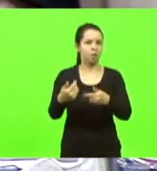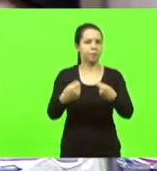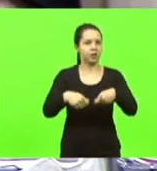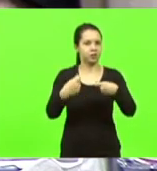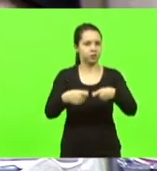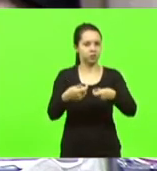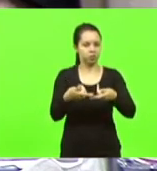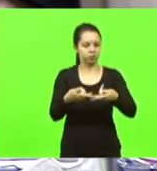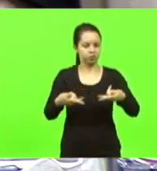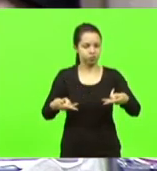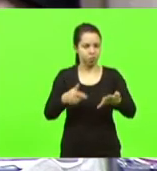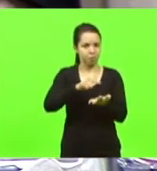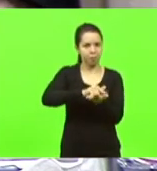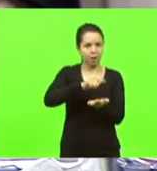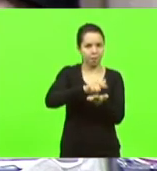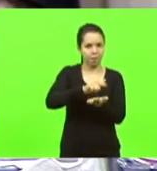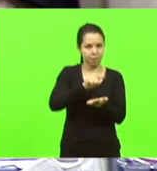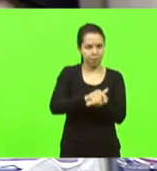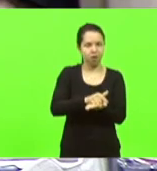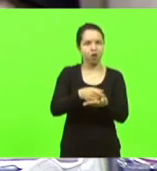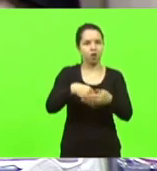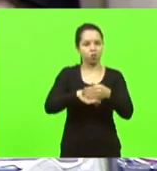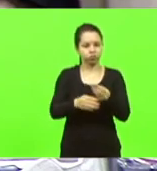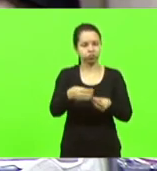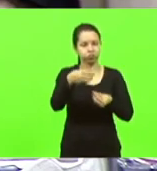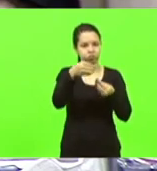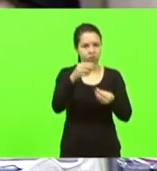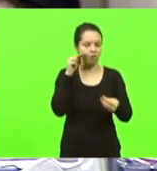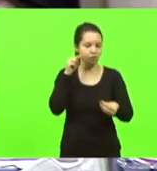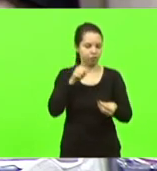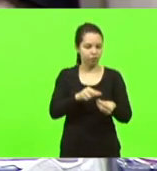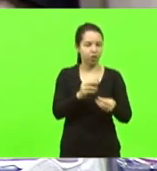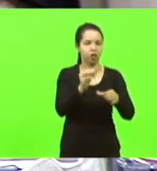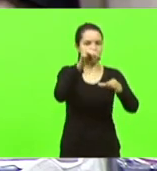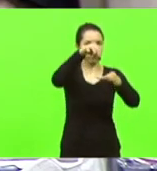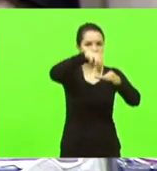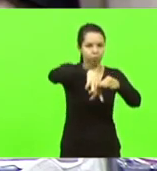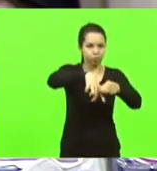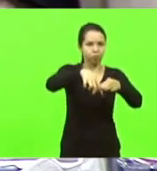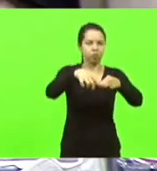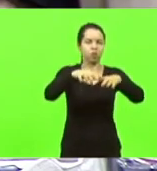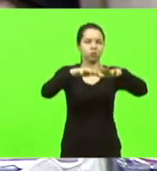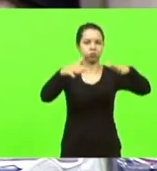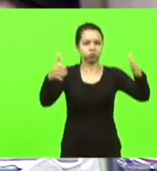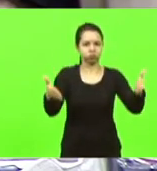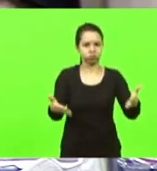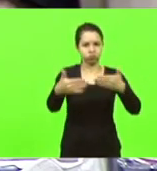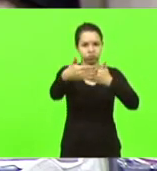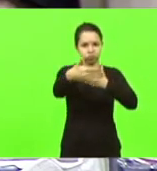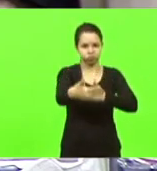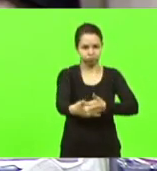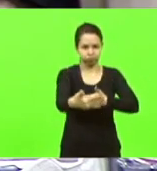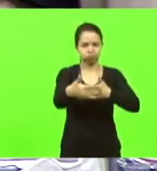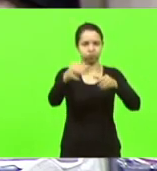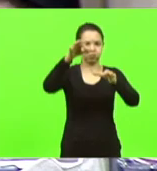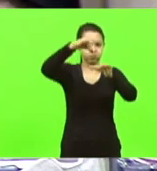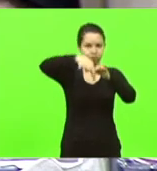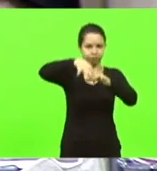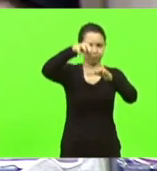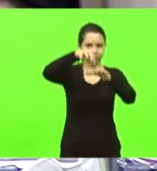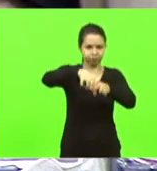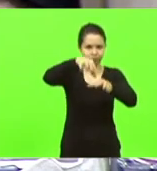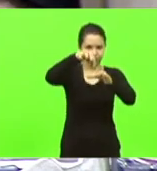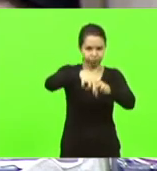física conferidas pelo eleitor a serem depositadas em urnas indevassáveis